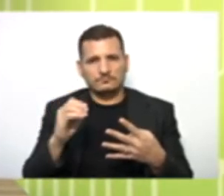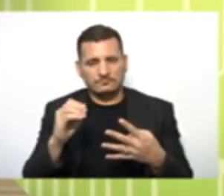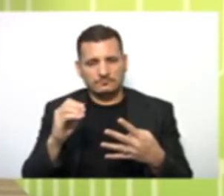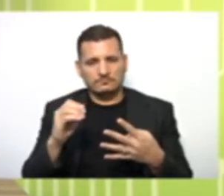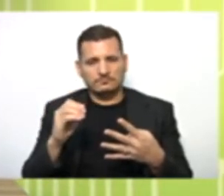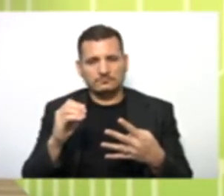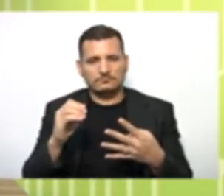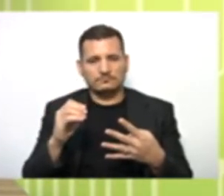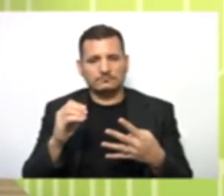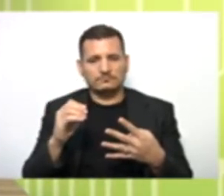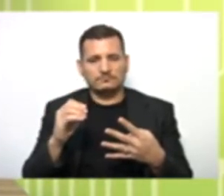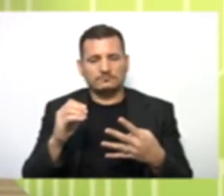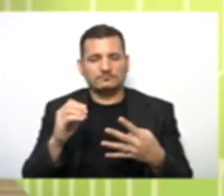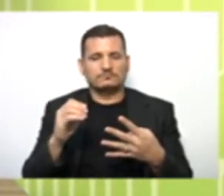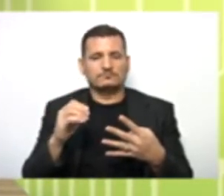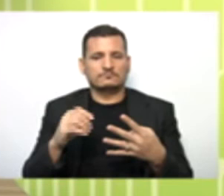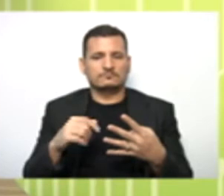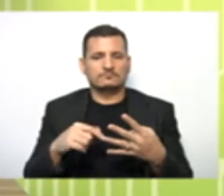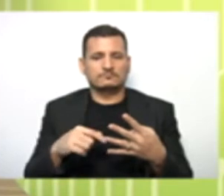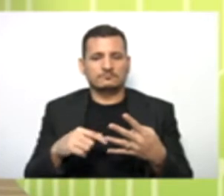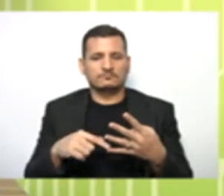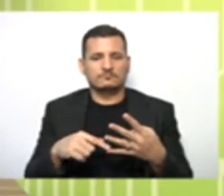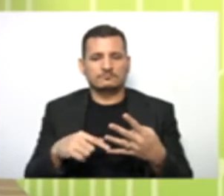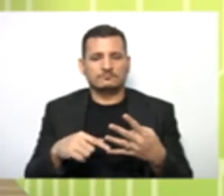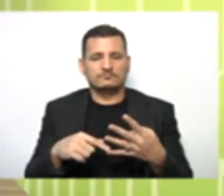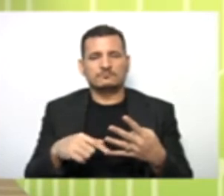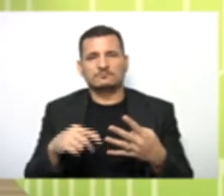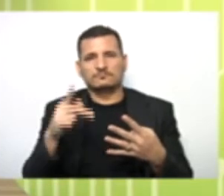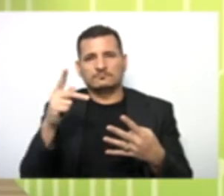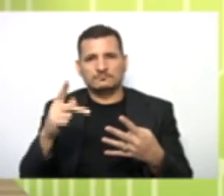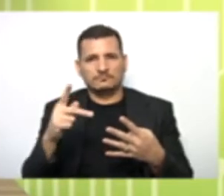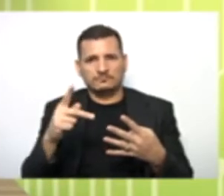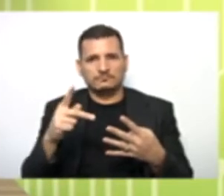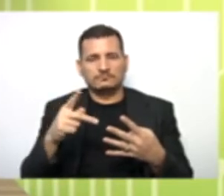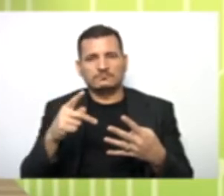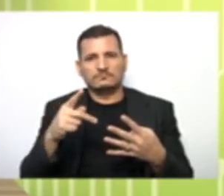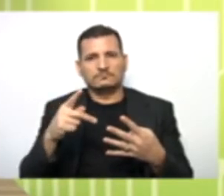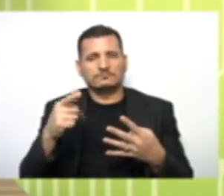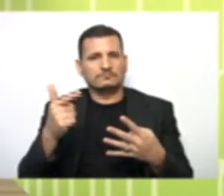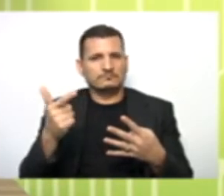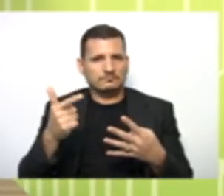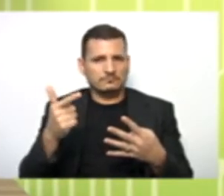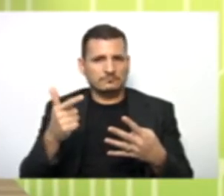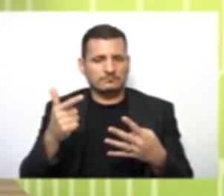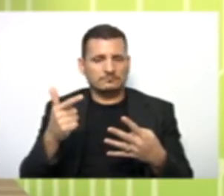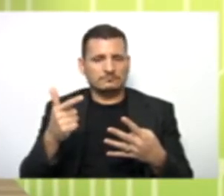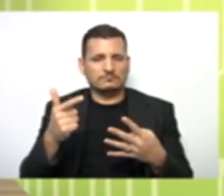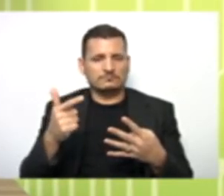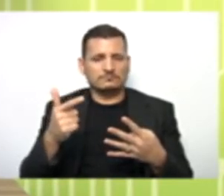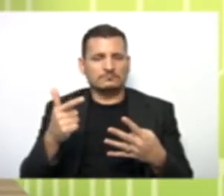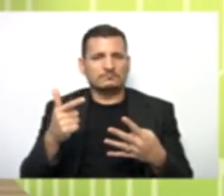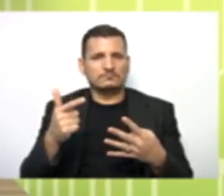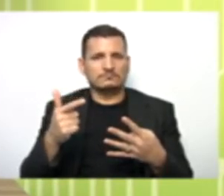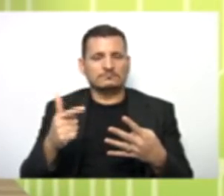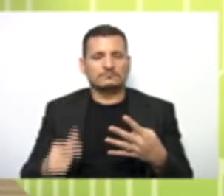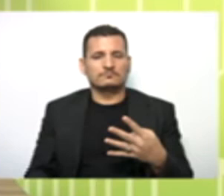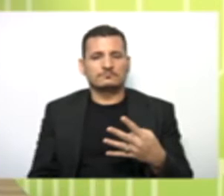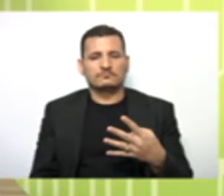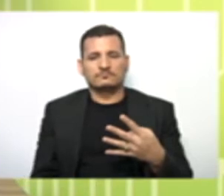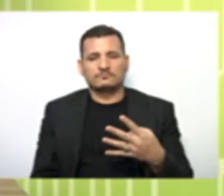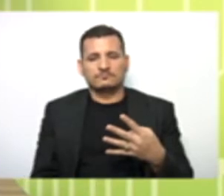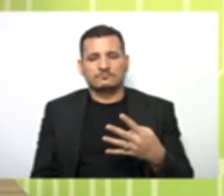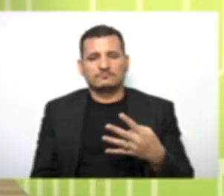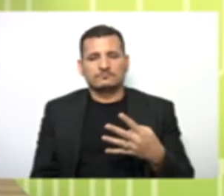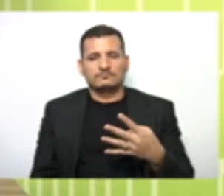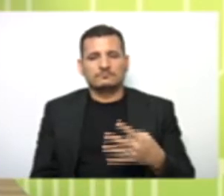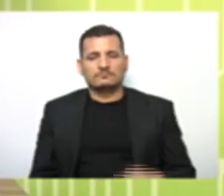com o usuário, ou foreground, e os processos de segundo plano, que não se comunicam diretamente com o usuário,